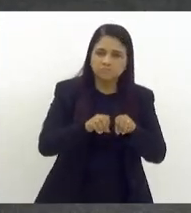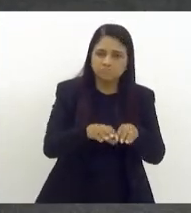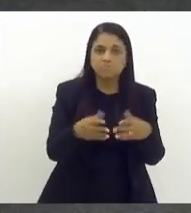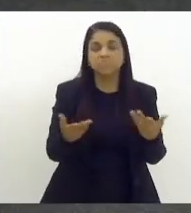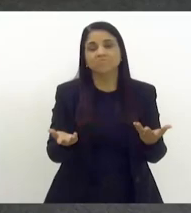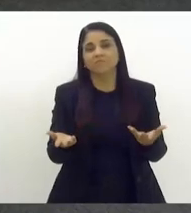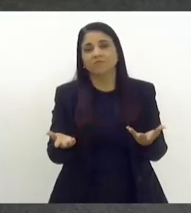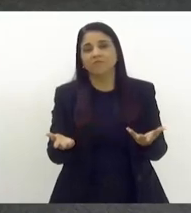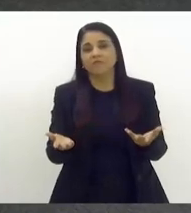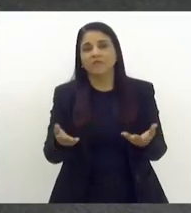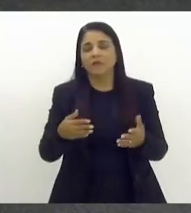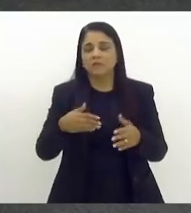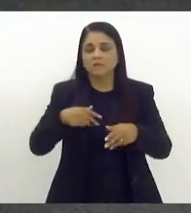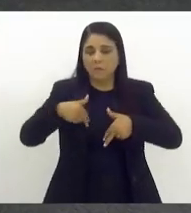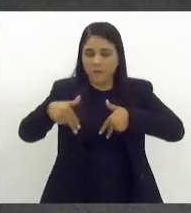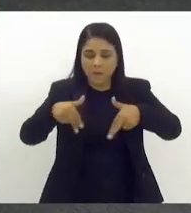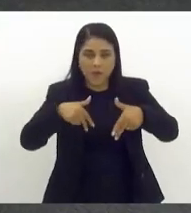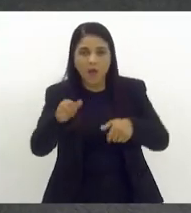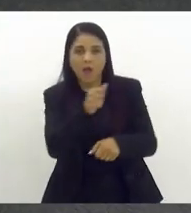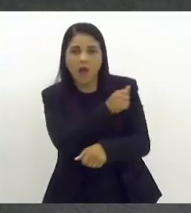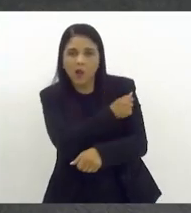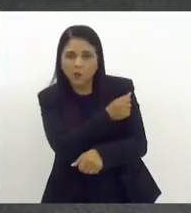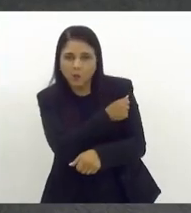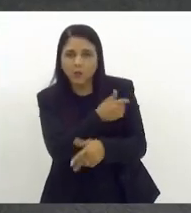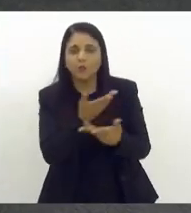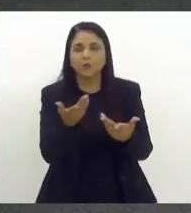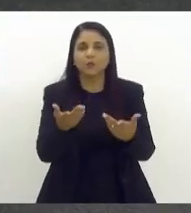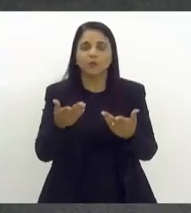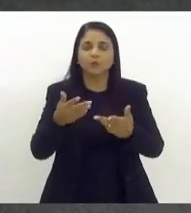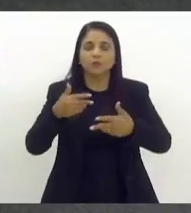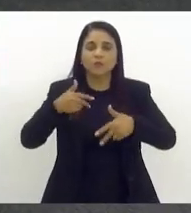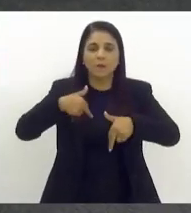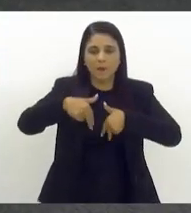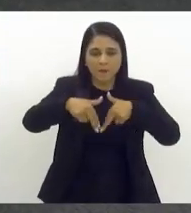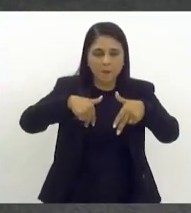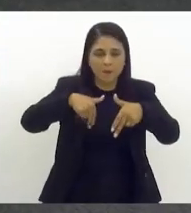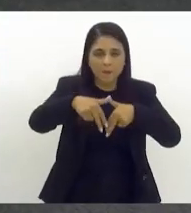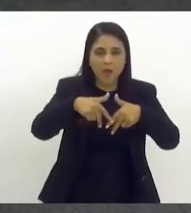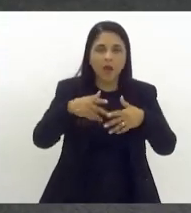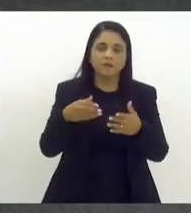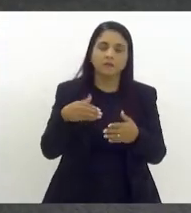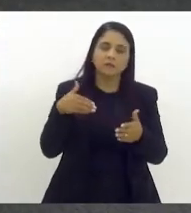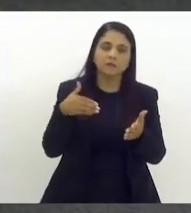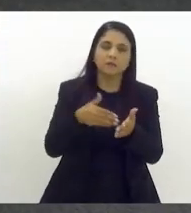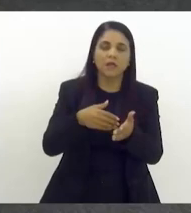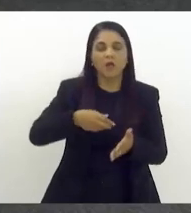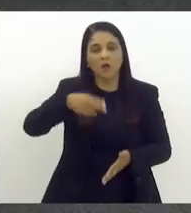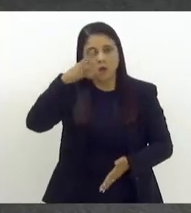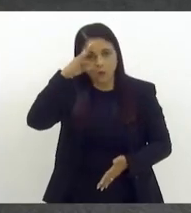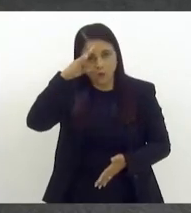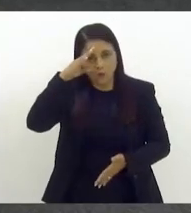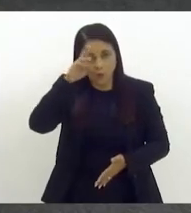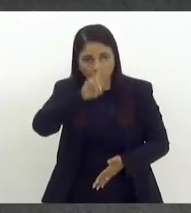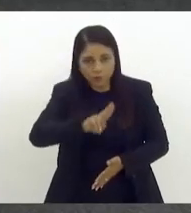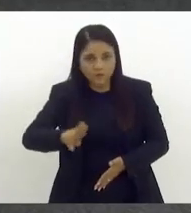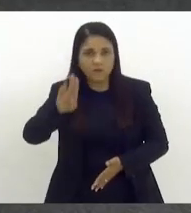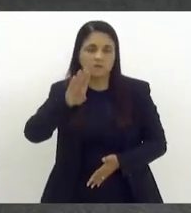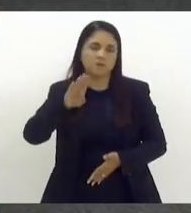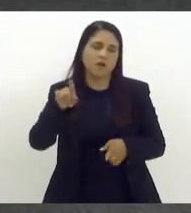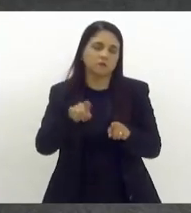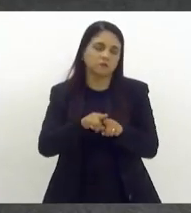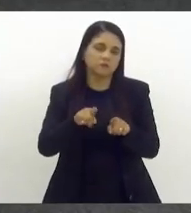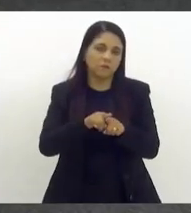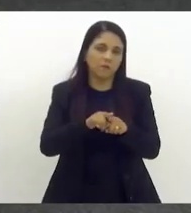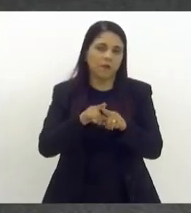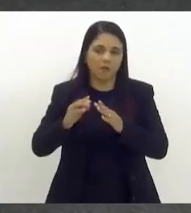enfim, que se movimentam em torno da Universidade Rural até os municípios da Baixada Fluminense e até